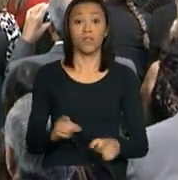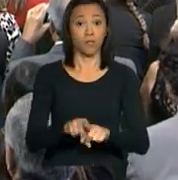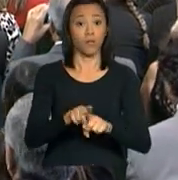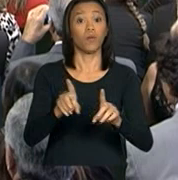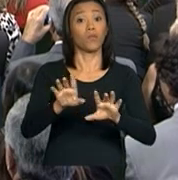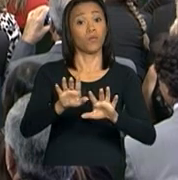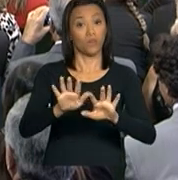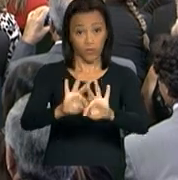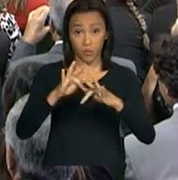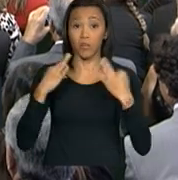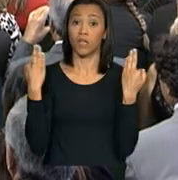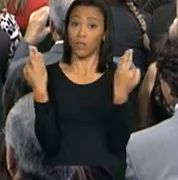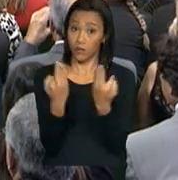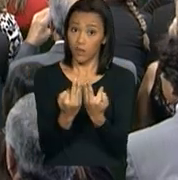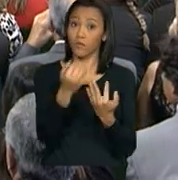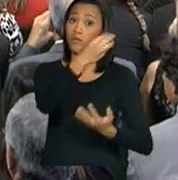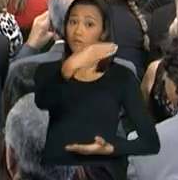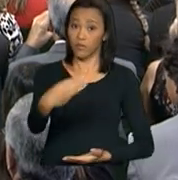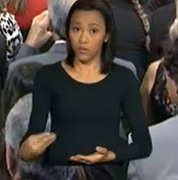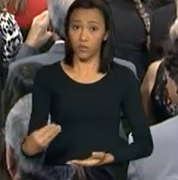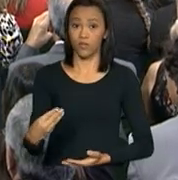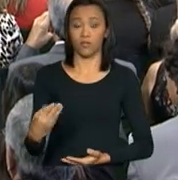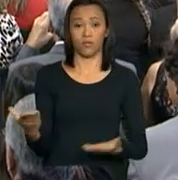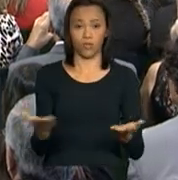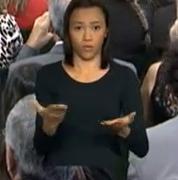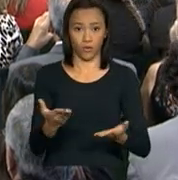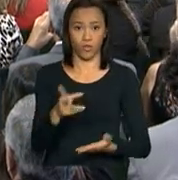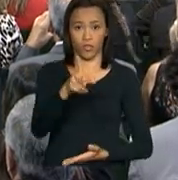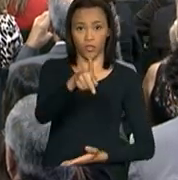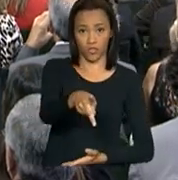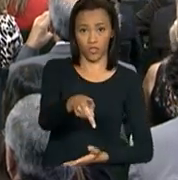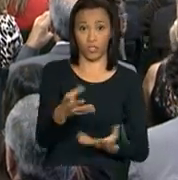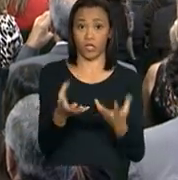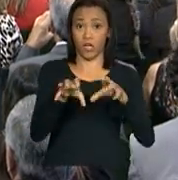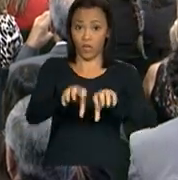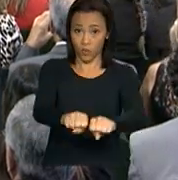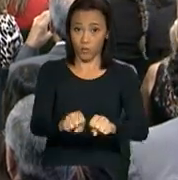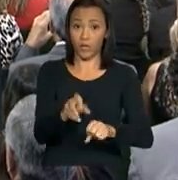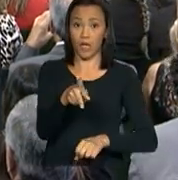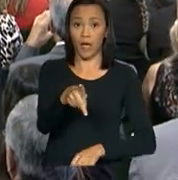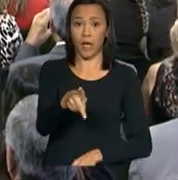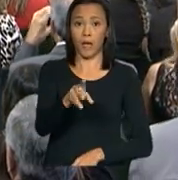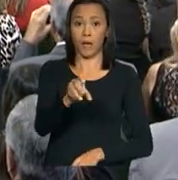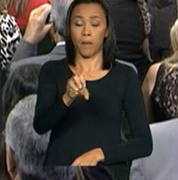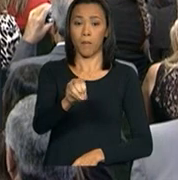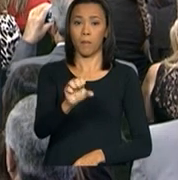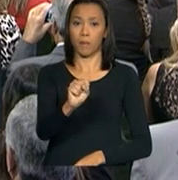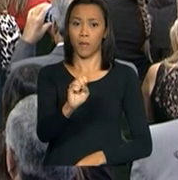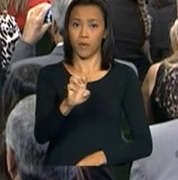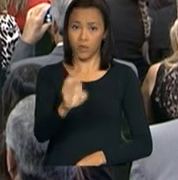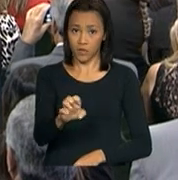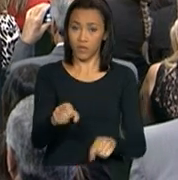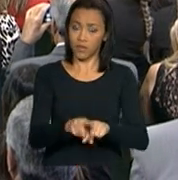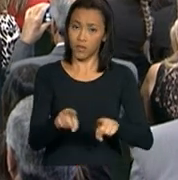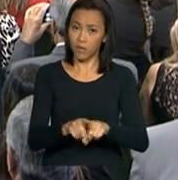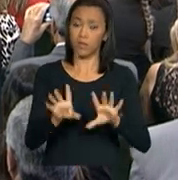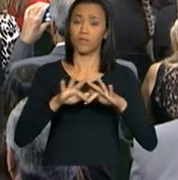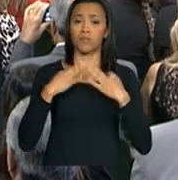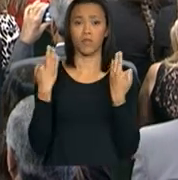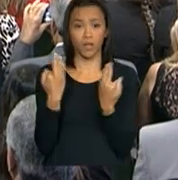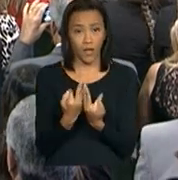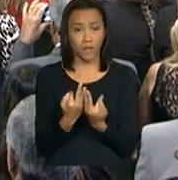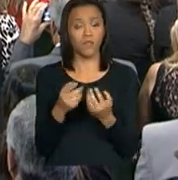familiares dos ministros empossados queria cumprimentar também os familiares dos ministros que nos